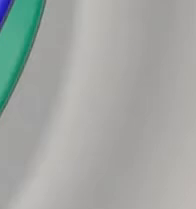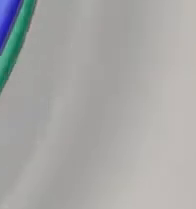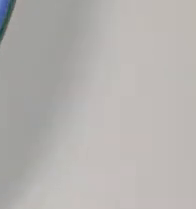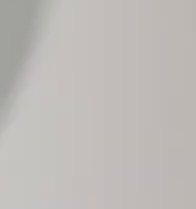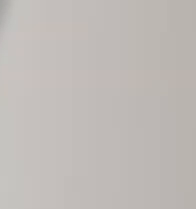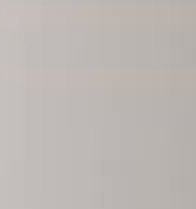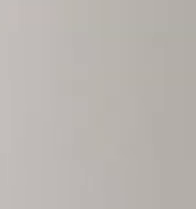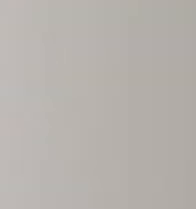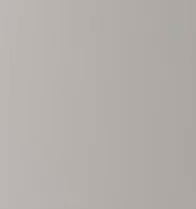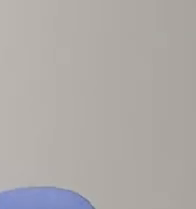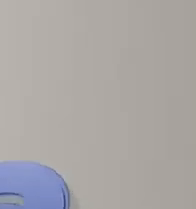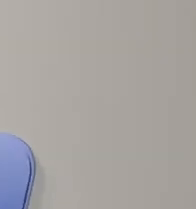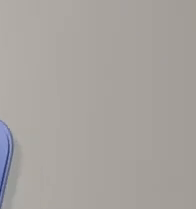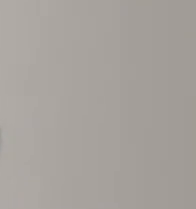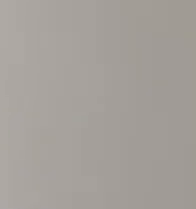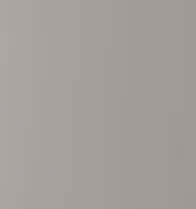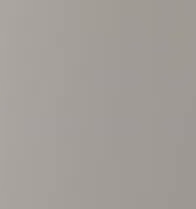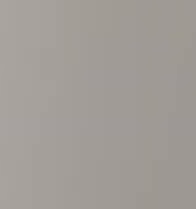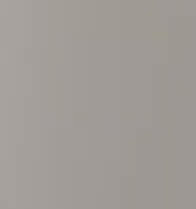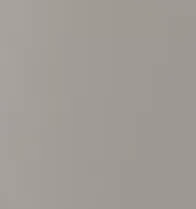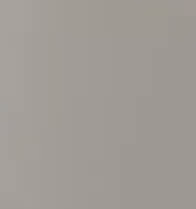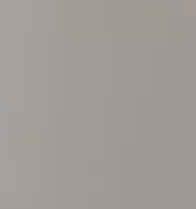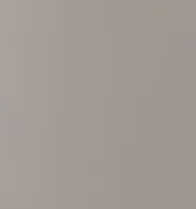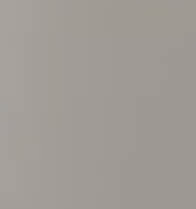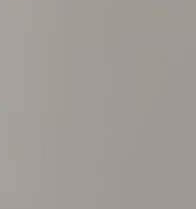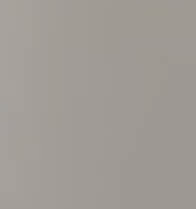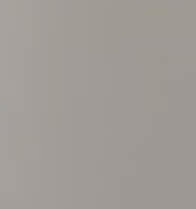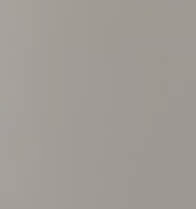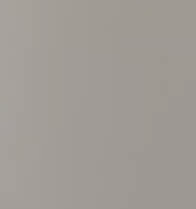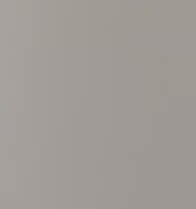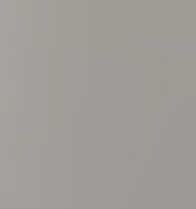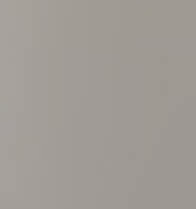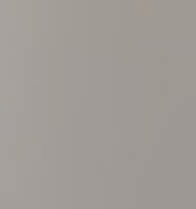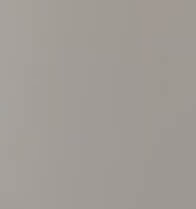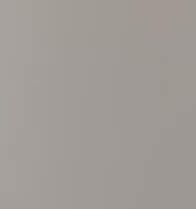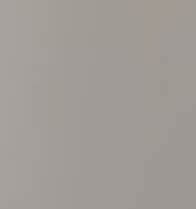TV Fortaleza, a emissora da Casa do Povo.